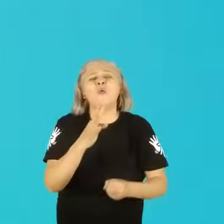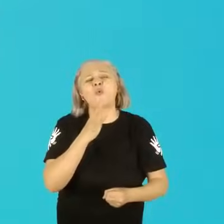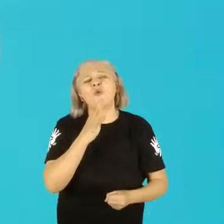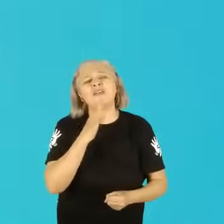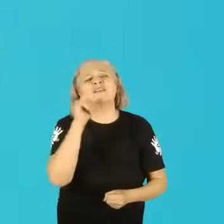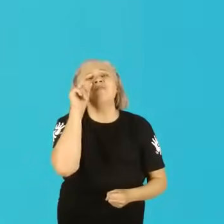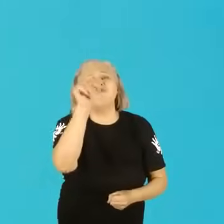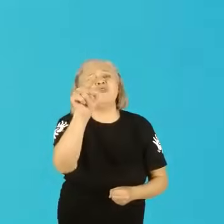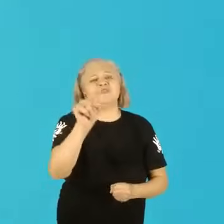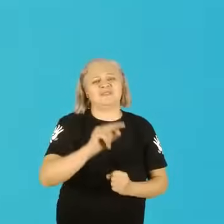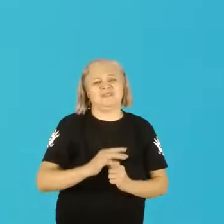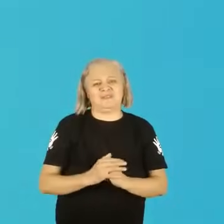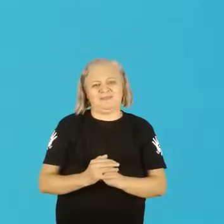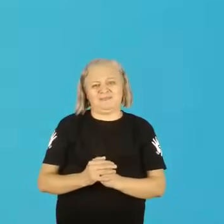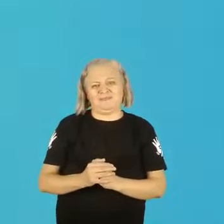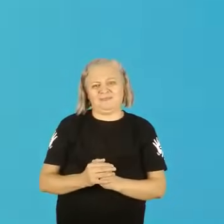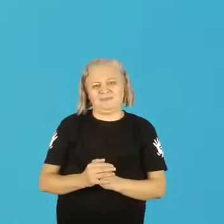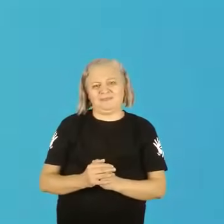a você.